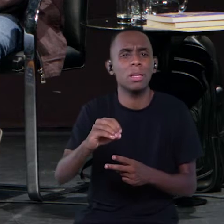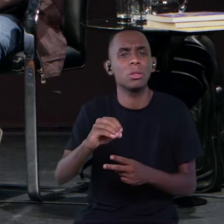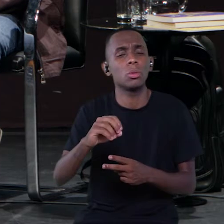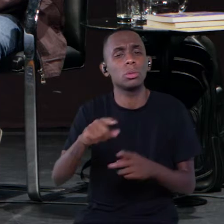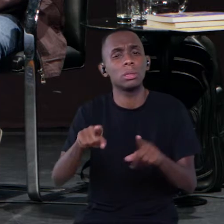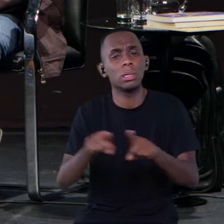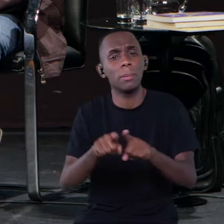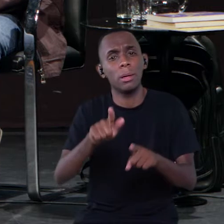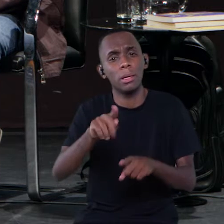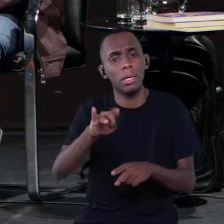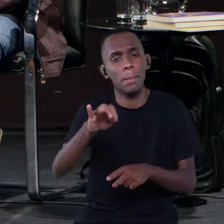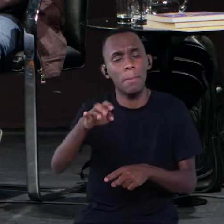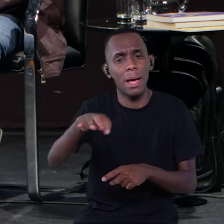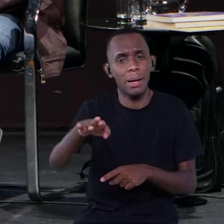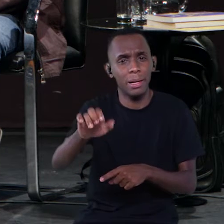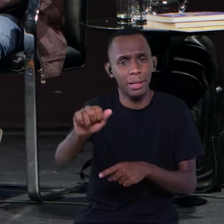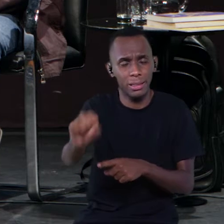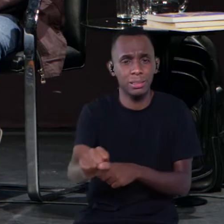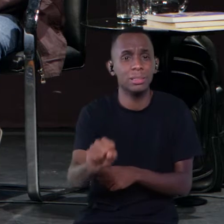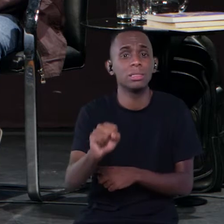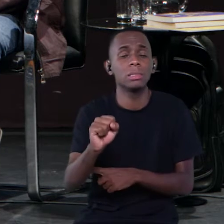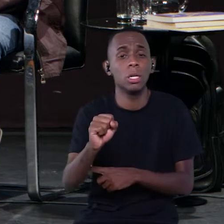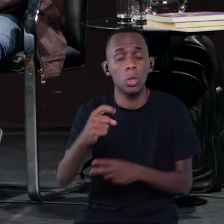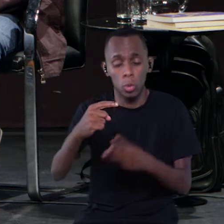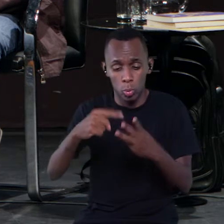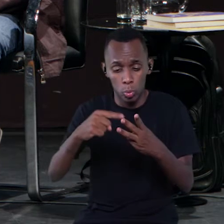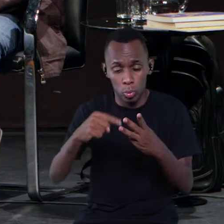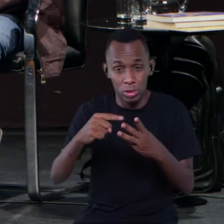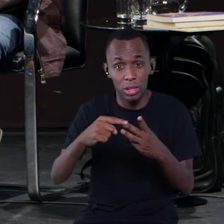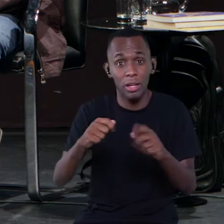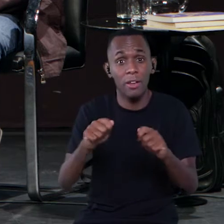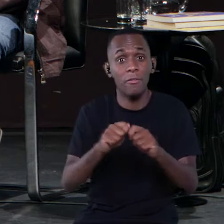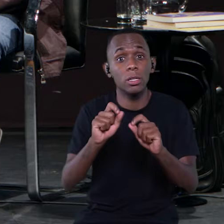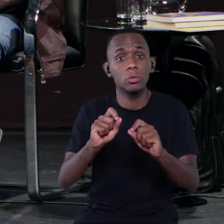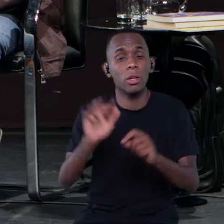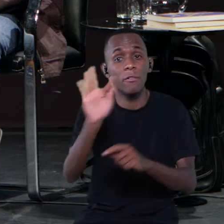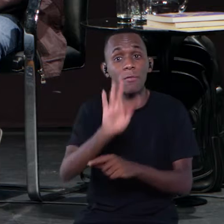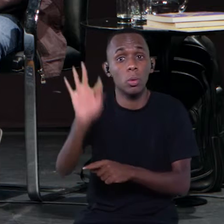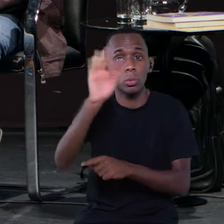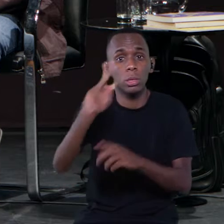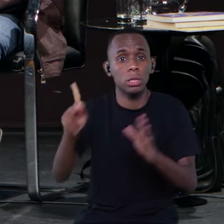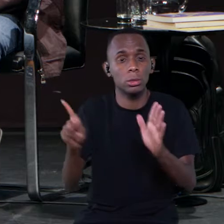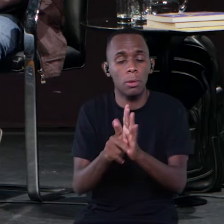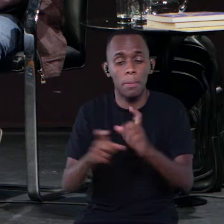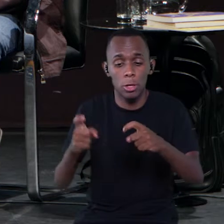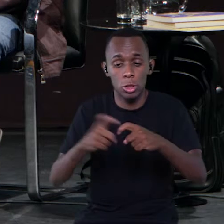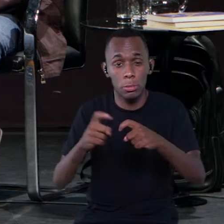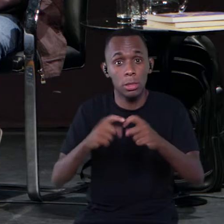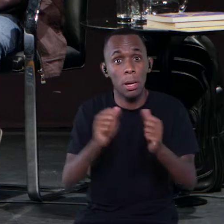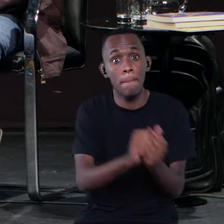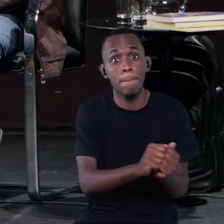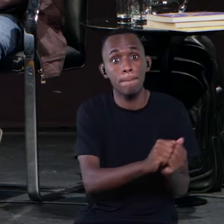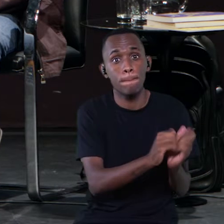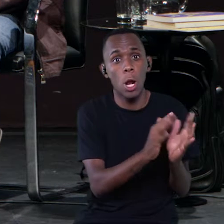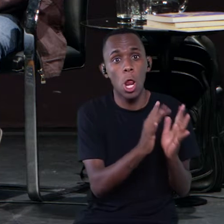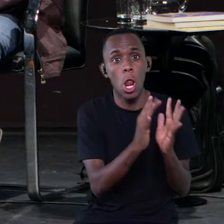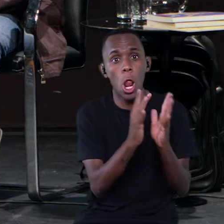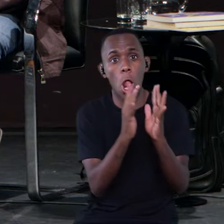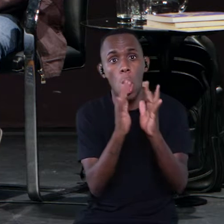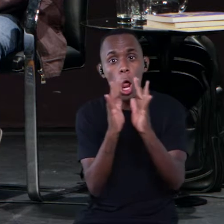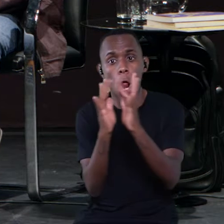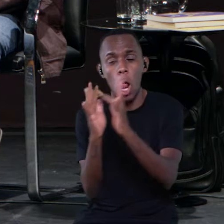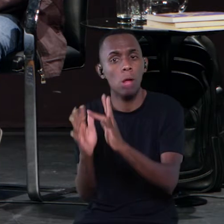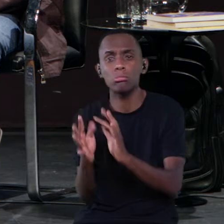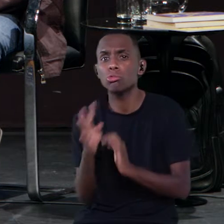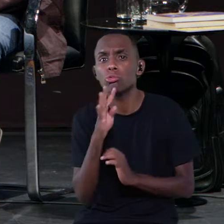sinal engraçado, o Pedro Nava e o Guimarães Rosa fizeram a faculdade de medicina inteira, né, em Belo Horizonte, e